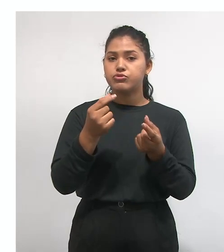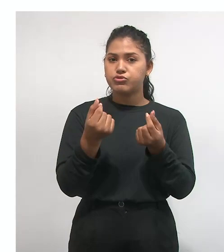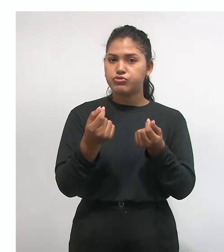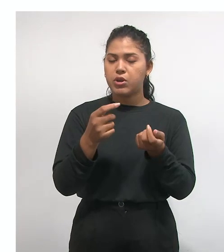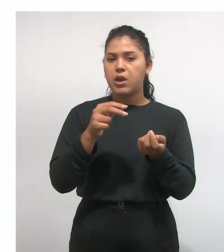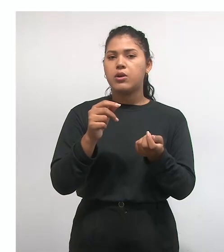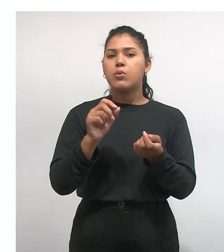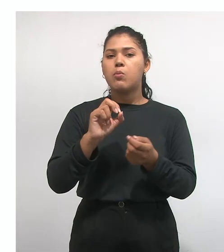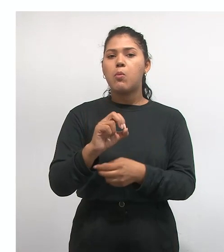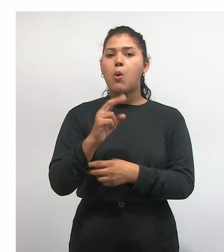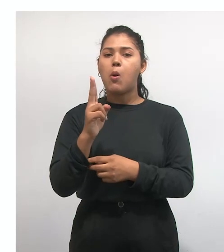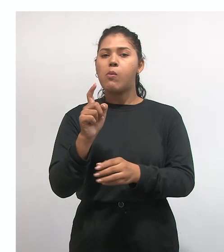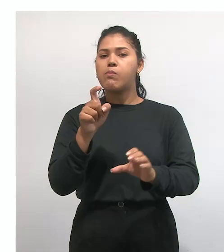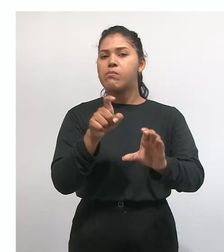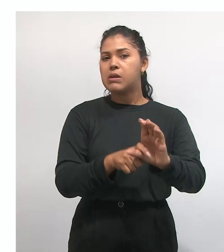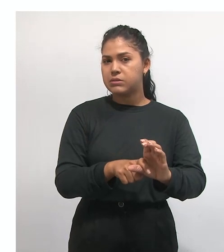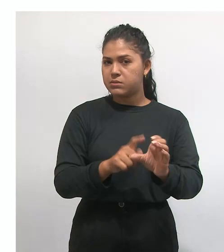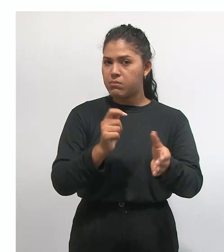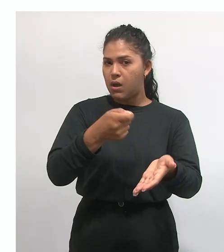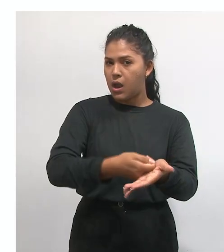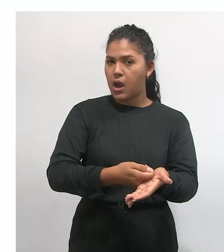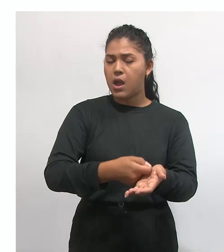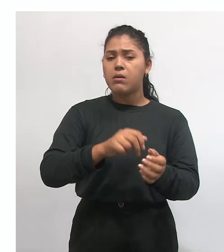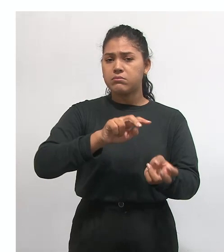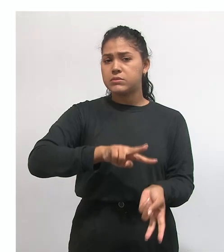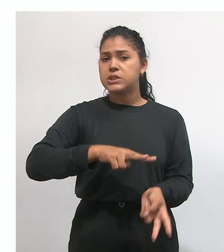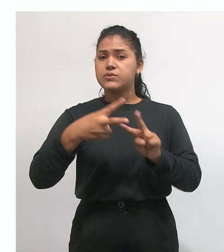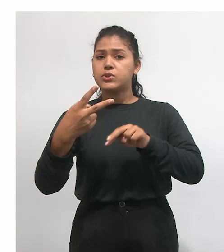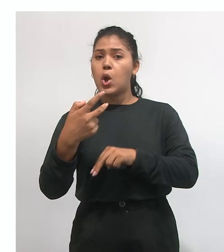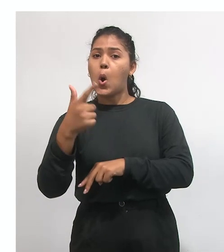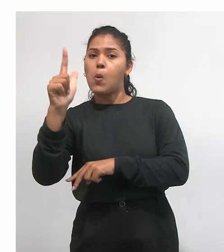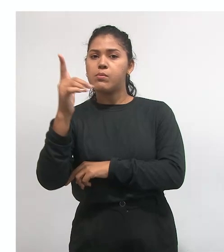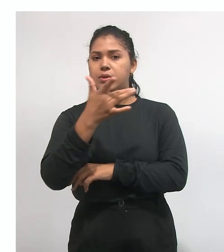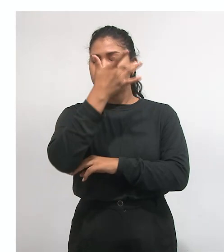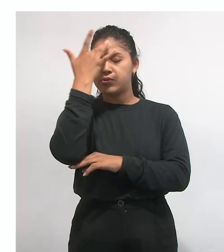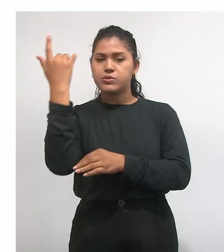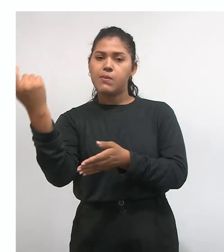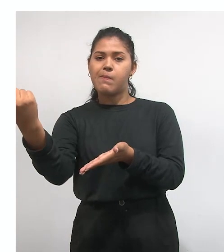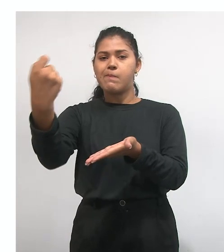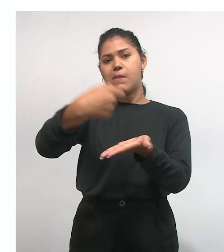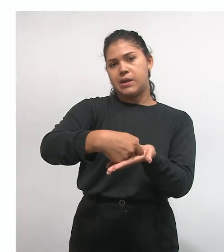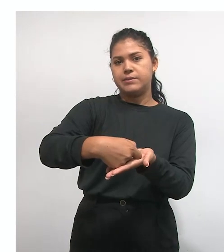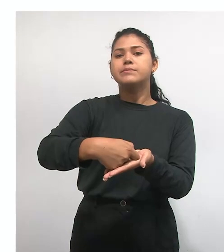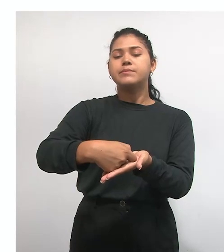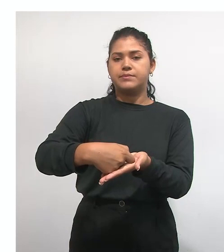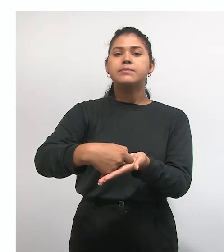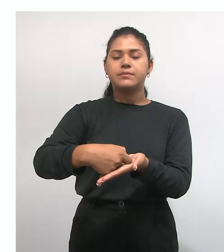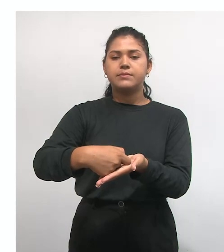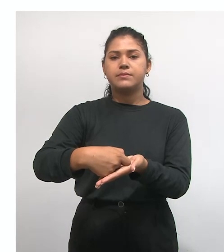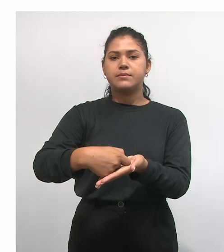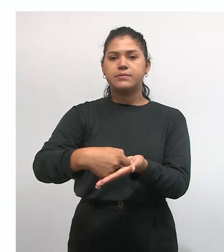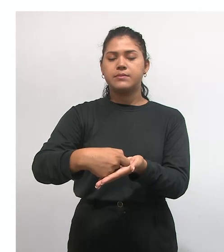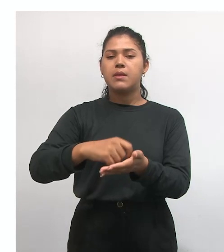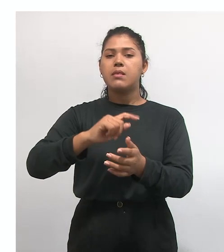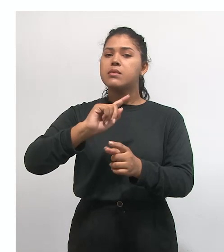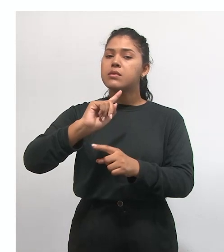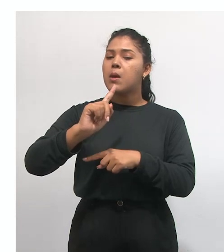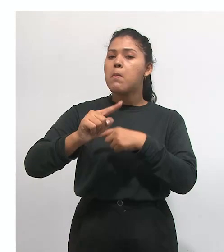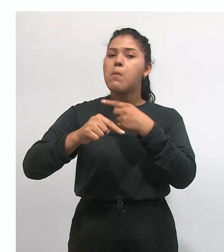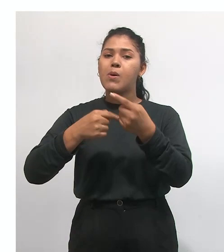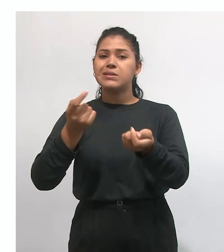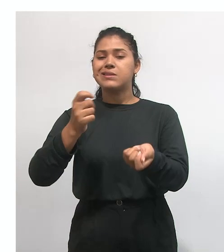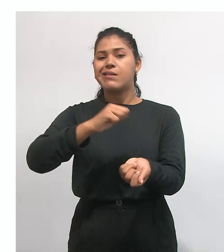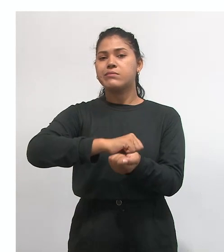para o terceiro. Ela começa no responsável no que praticou o fato gerador, né, e depois que ela